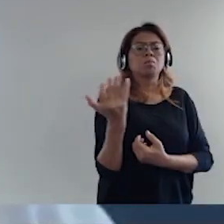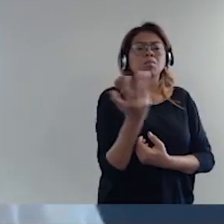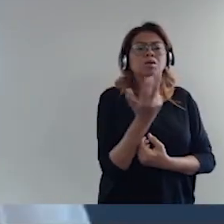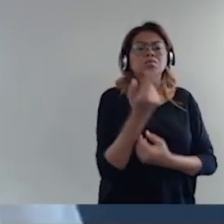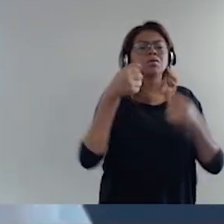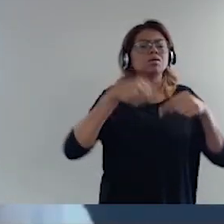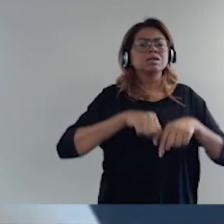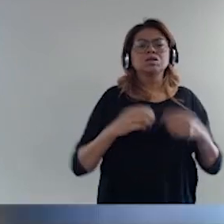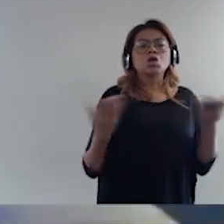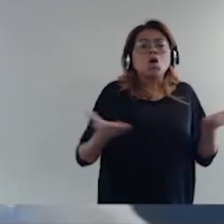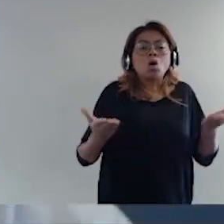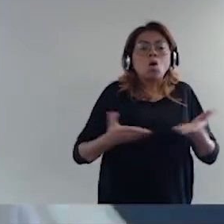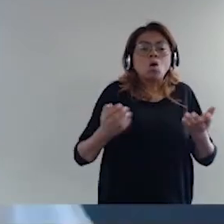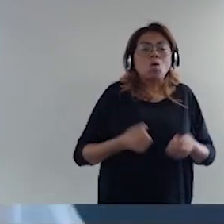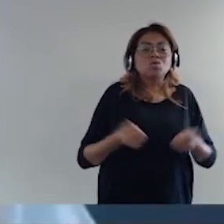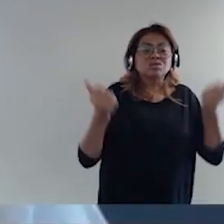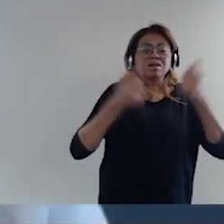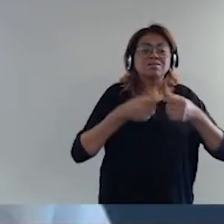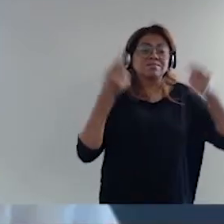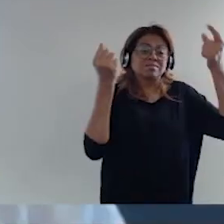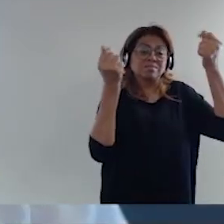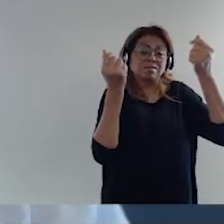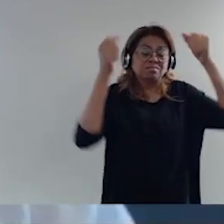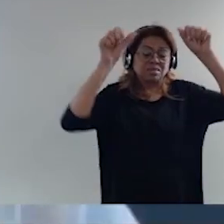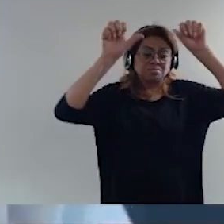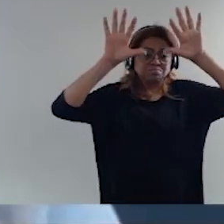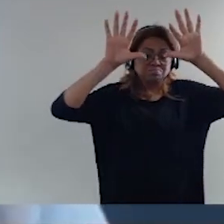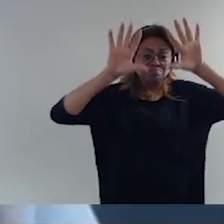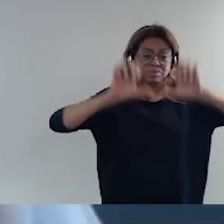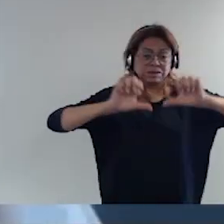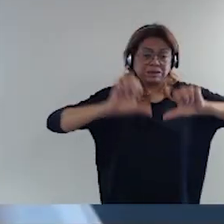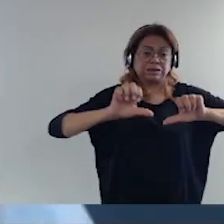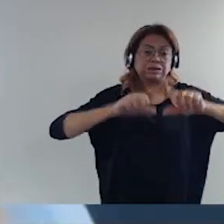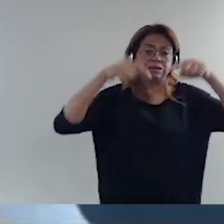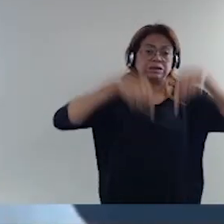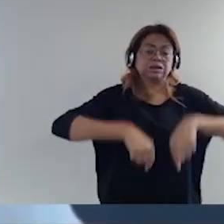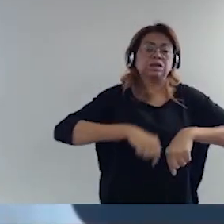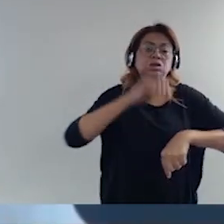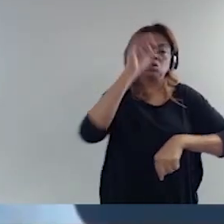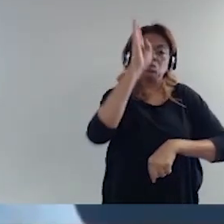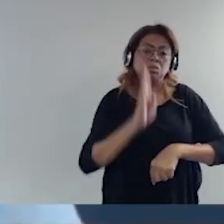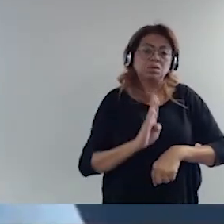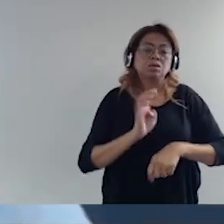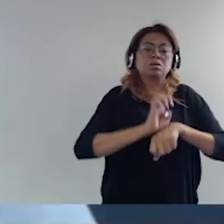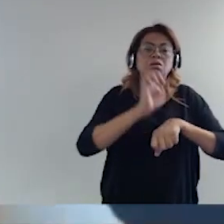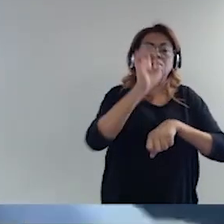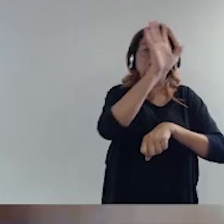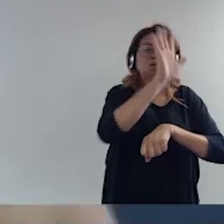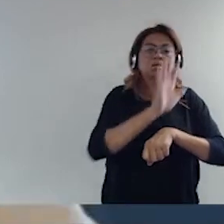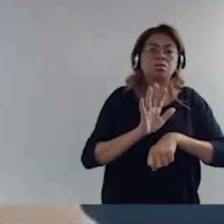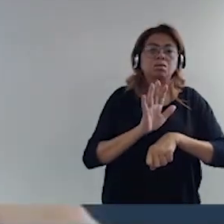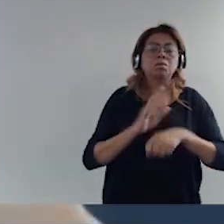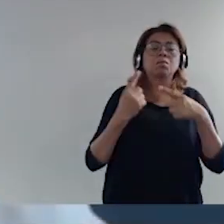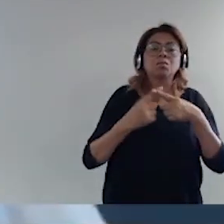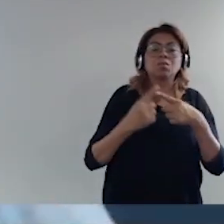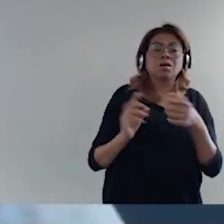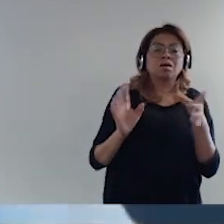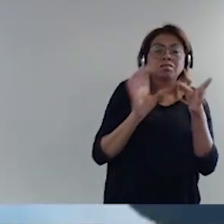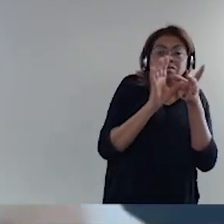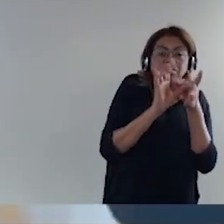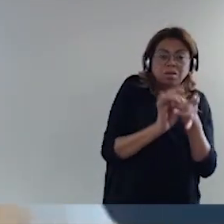crise do federalismo que explode nesse Brasil em calamidade? É porque a União foi